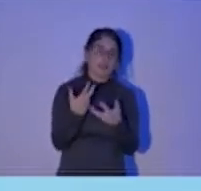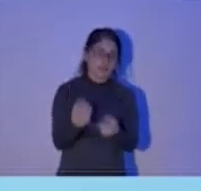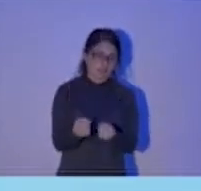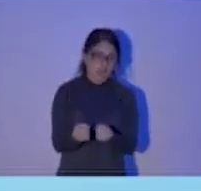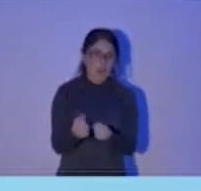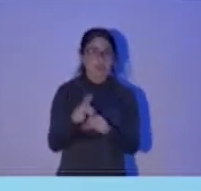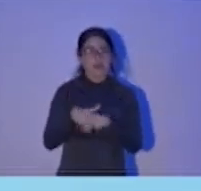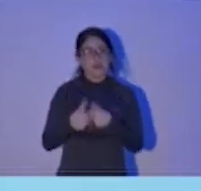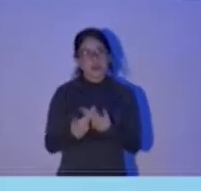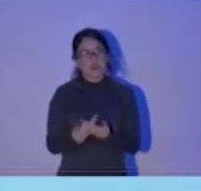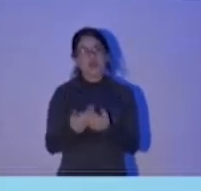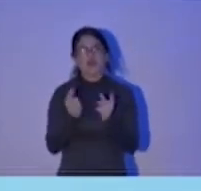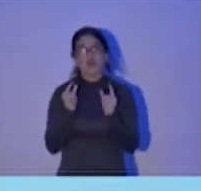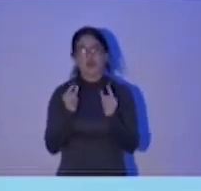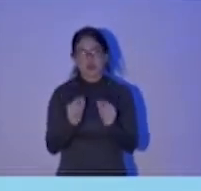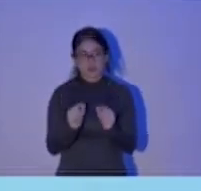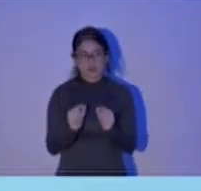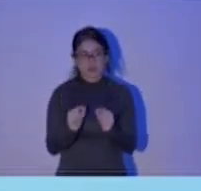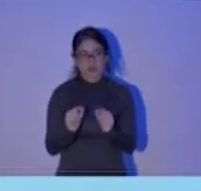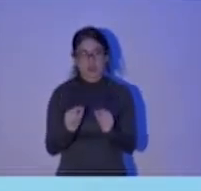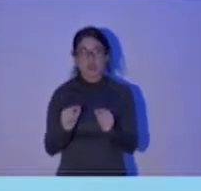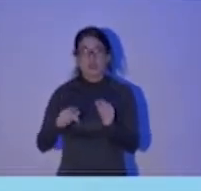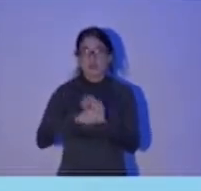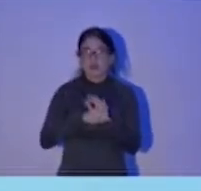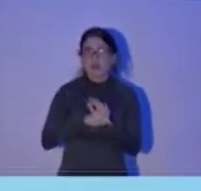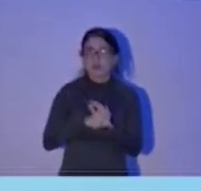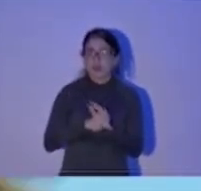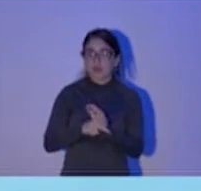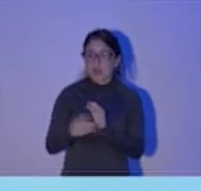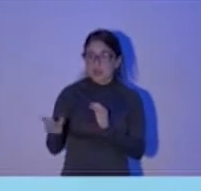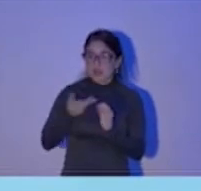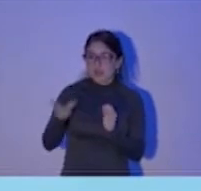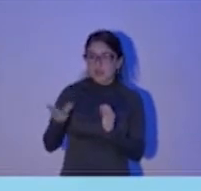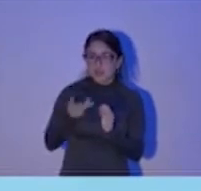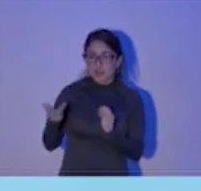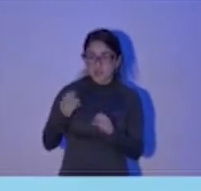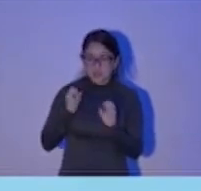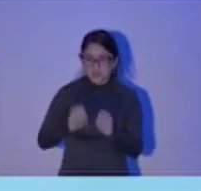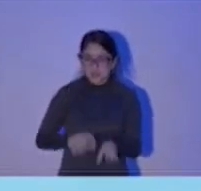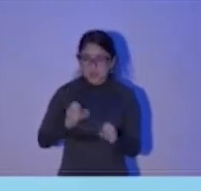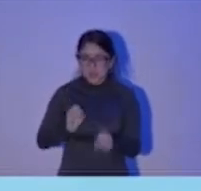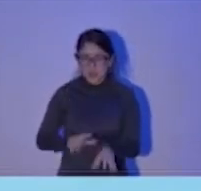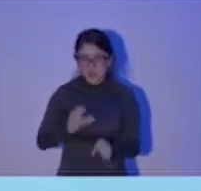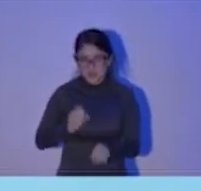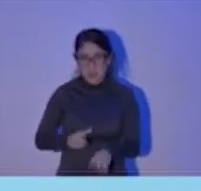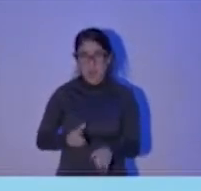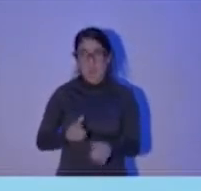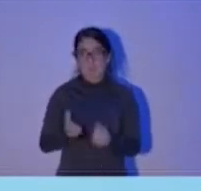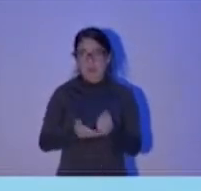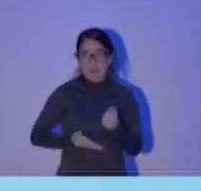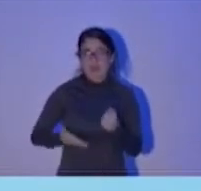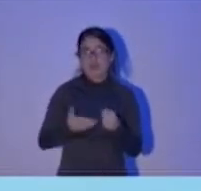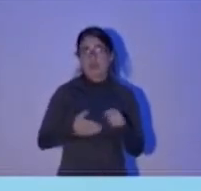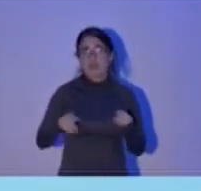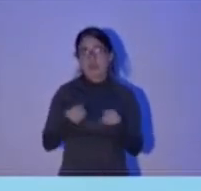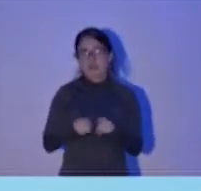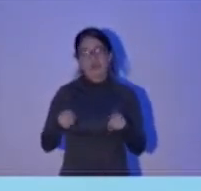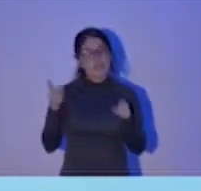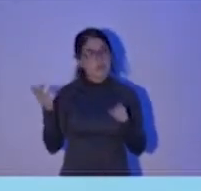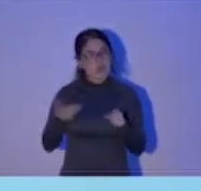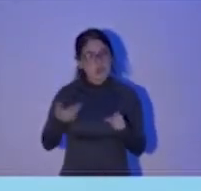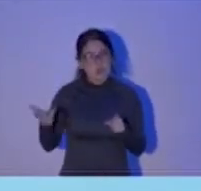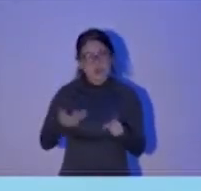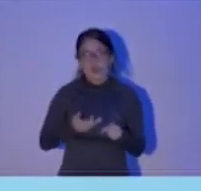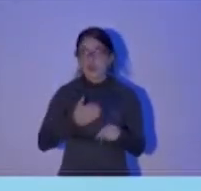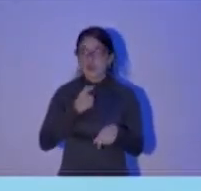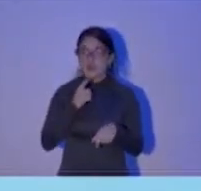a questão, nós discutimos a emergência de uma educação básica, a emergência da primeira infância, mas nós não podemos perder o eixo de todo esse